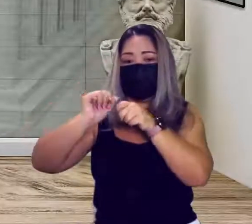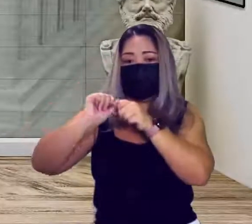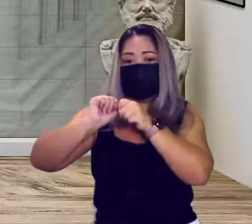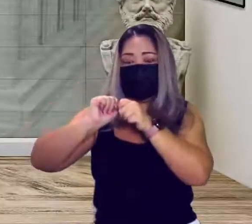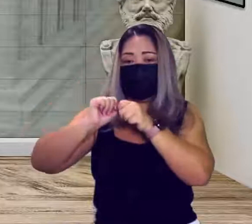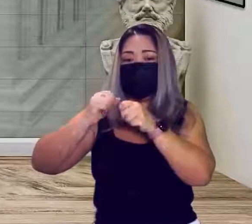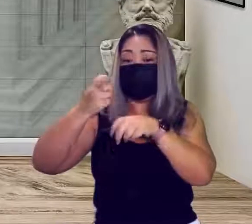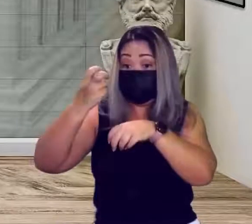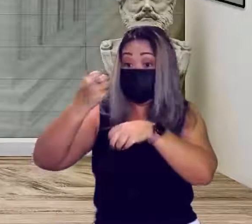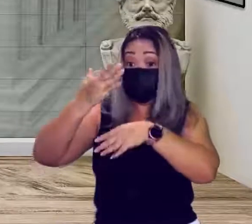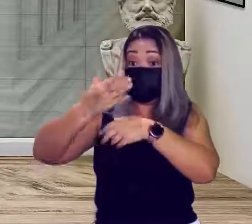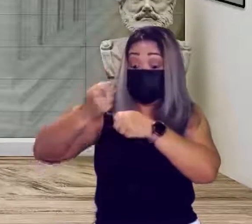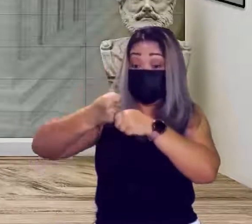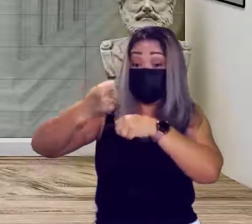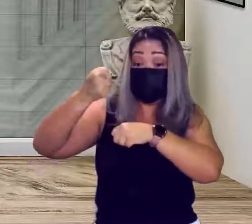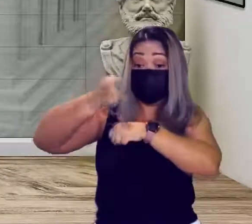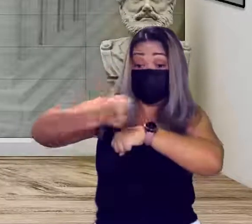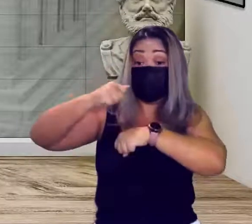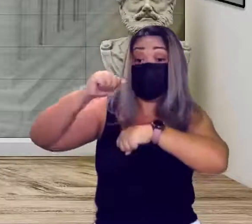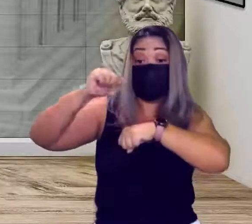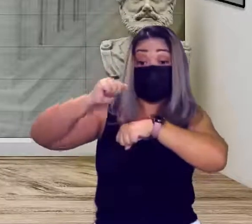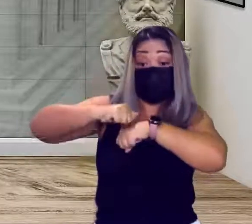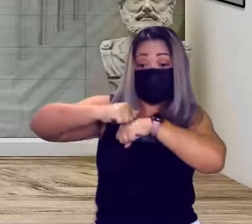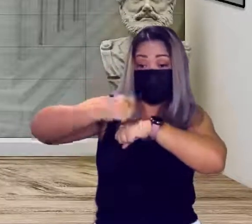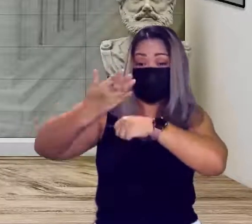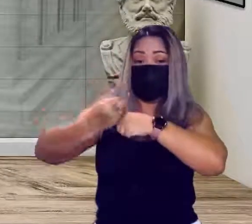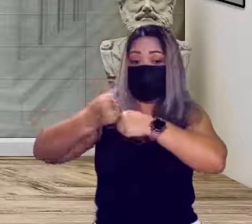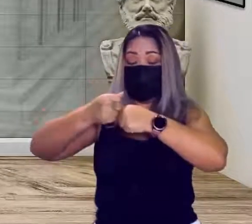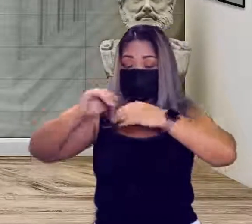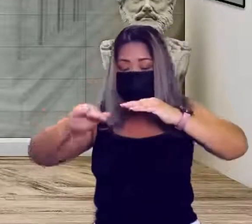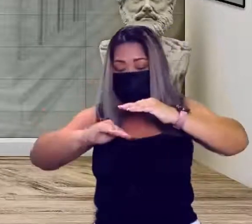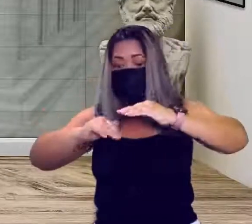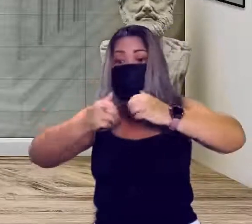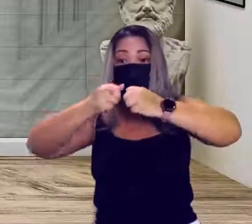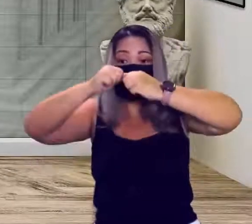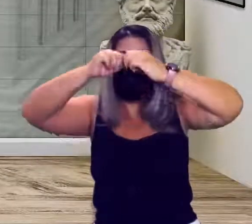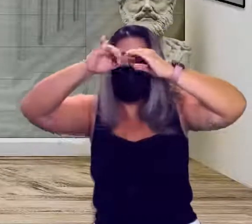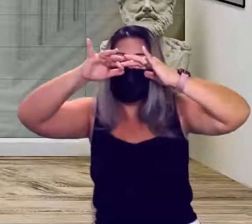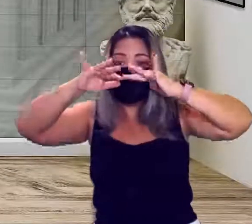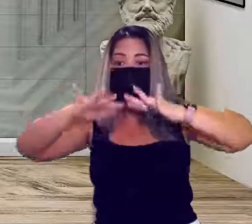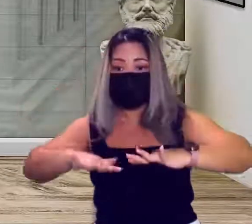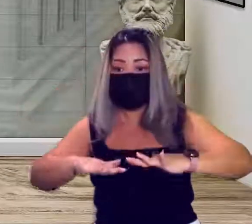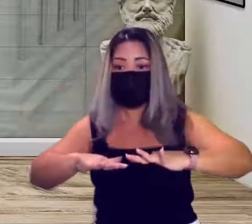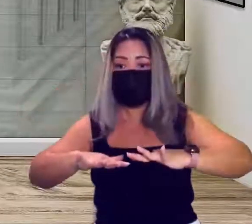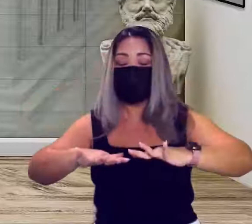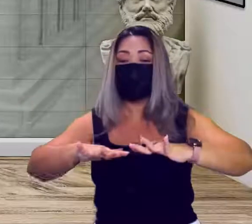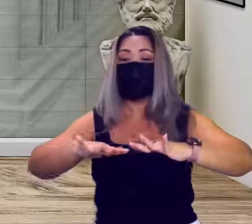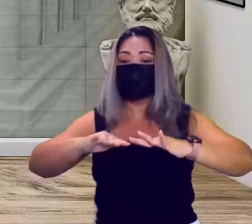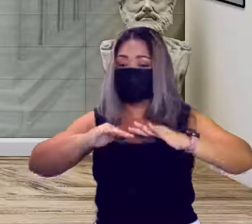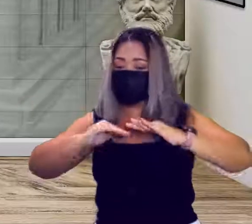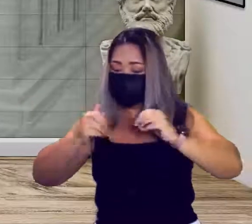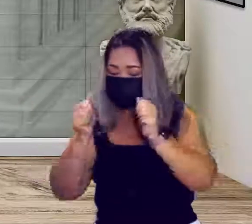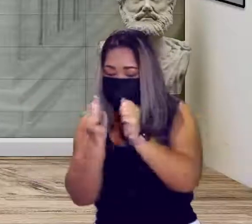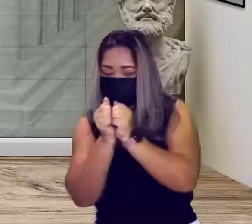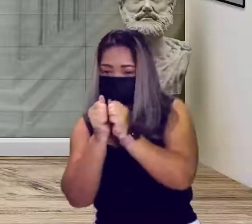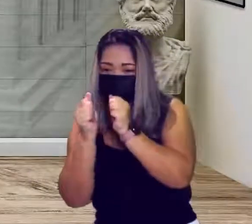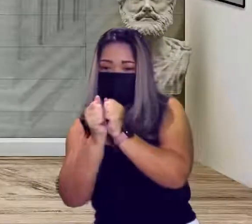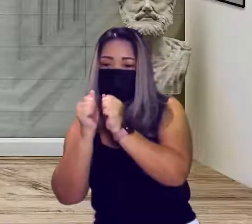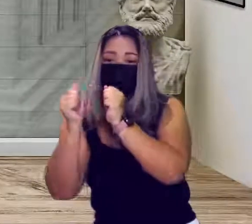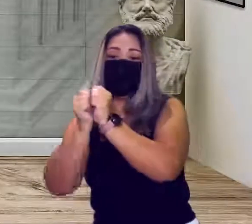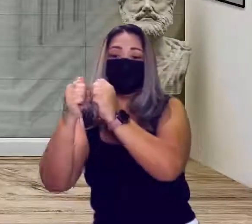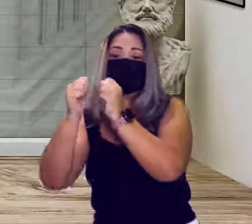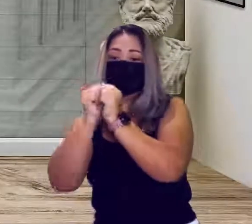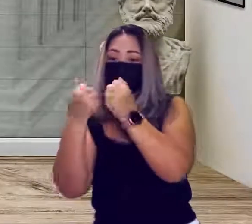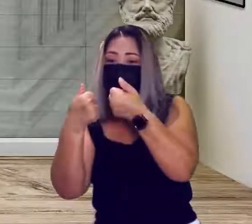eram pedras, ele caía, não tinha, suportava o peso. Então, os pilares eram muito próximos uns dos outros. Então, não